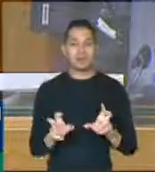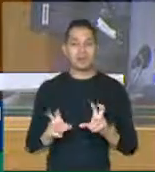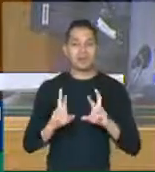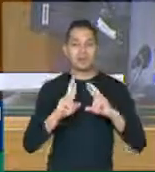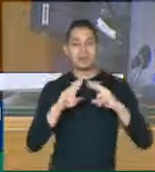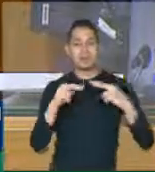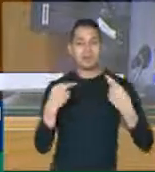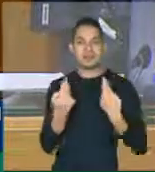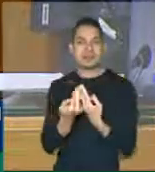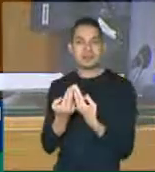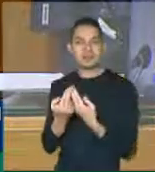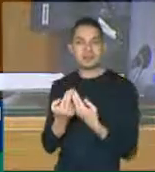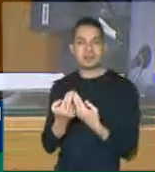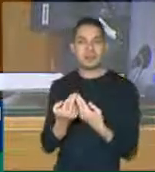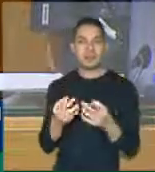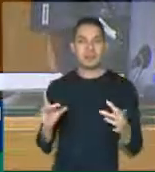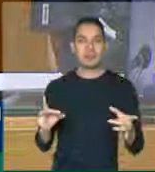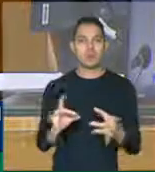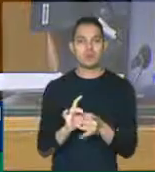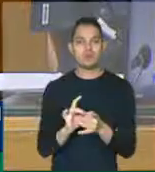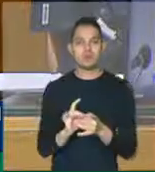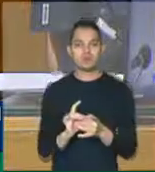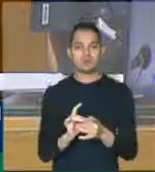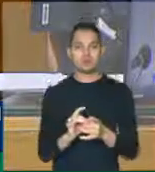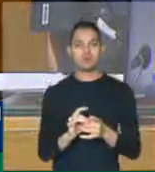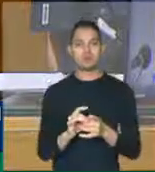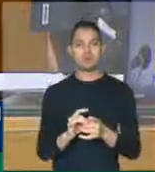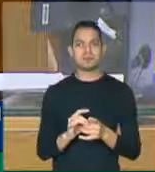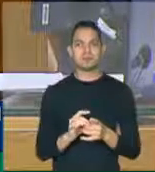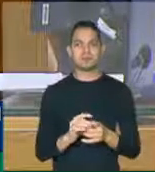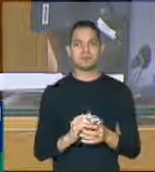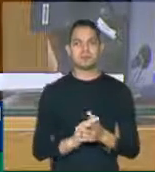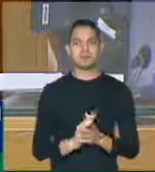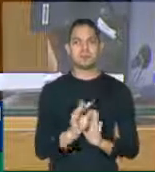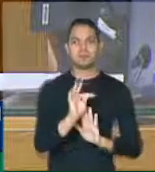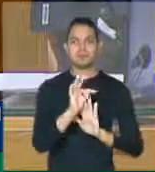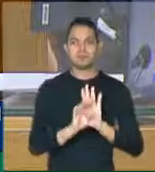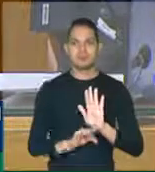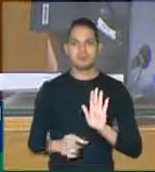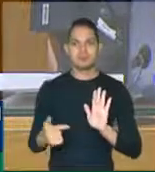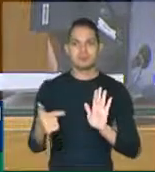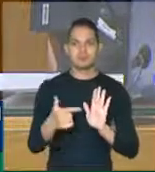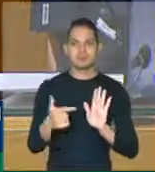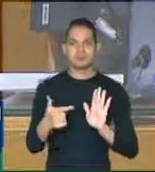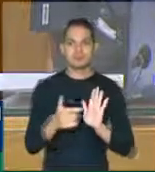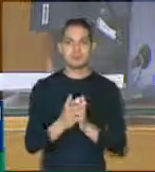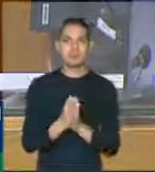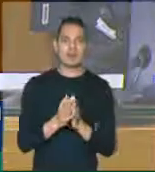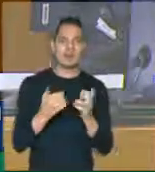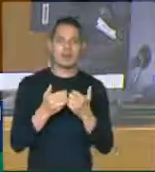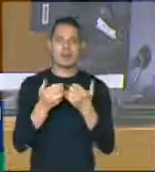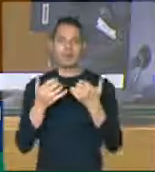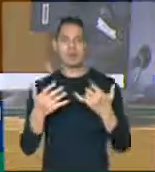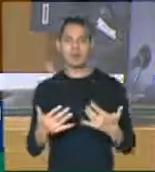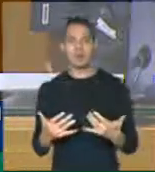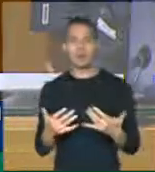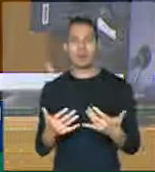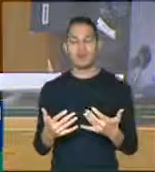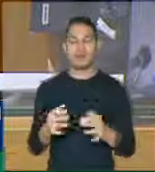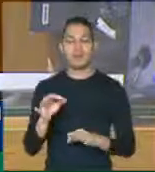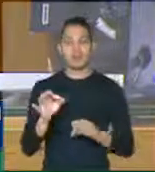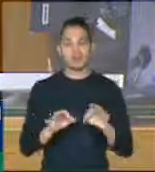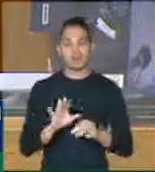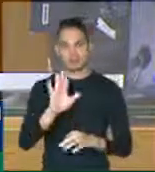sessões, como disse, conjuntas, nos estritos termos do texto constitucional. Ante o exposto, indefiro a questão de ordem de